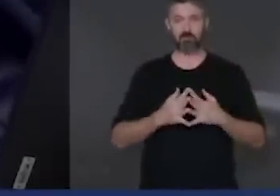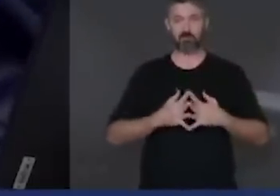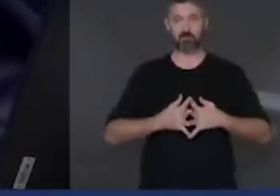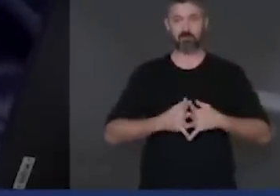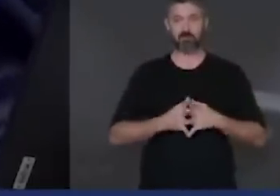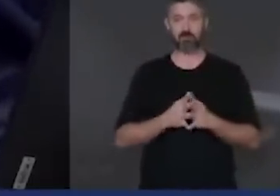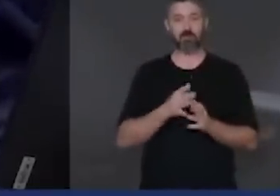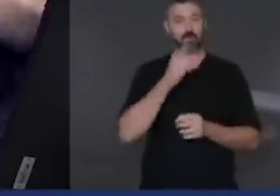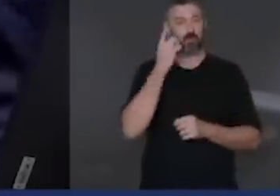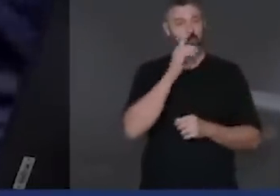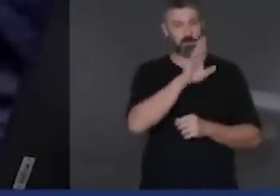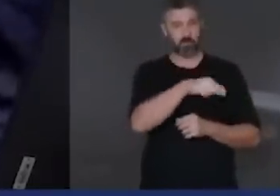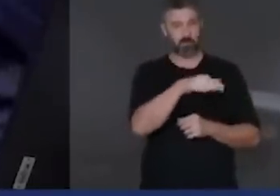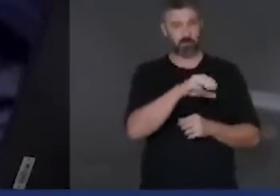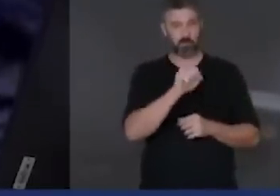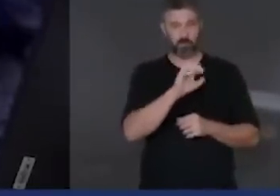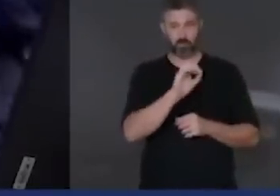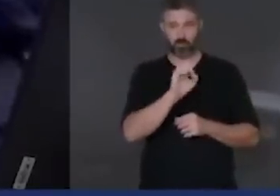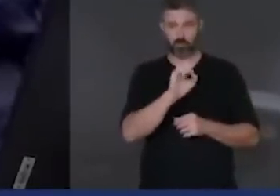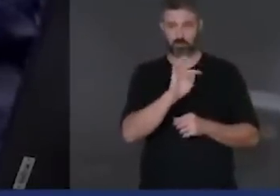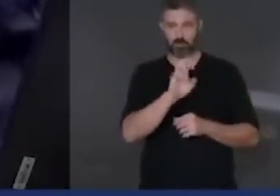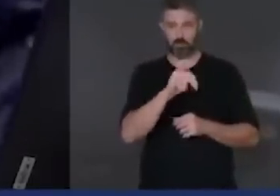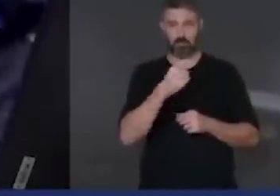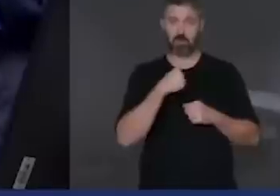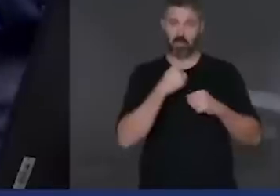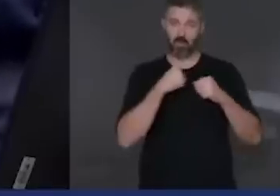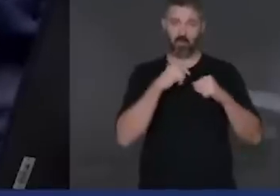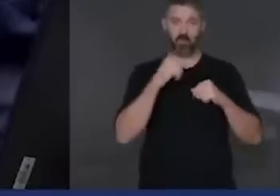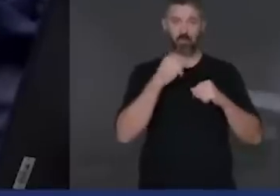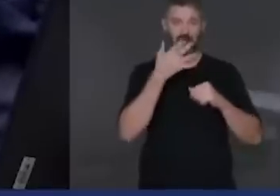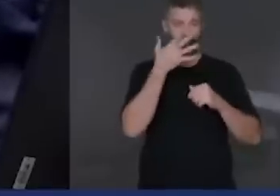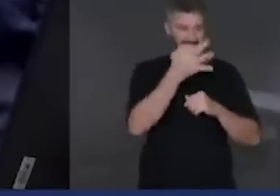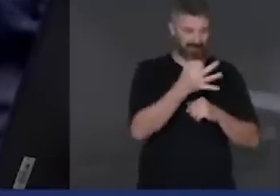Deputado Sóstens, com a mesma atenção, eu queria que o senhor ouvisse uma